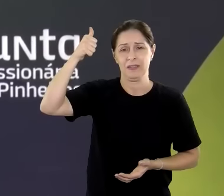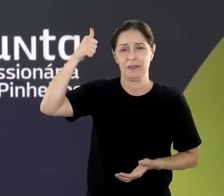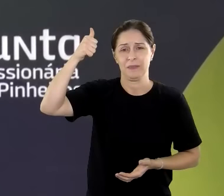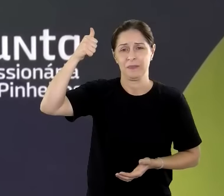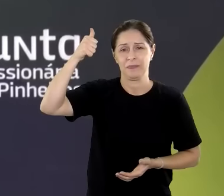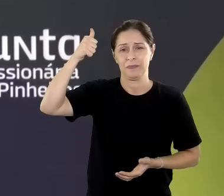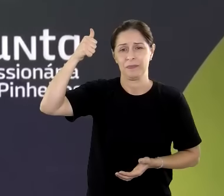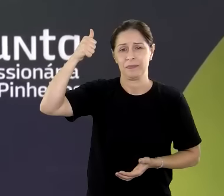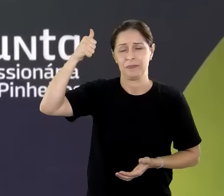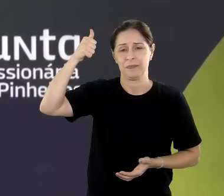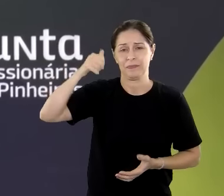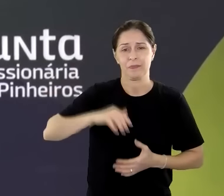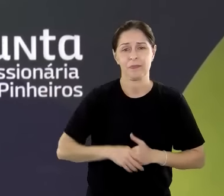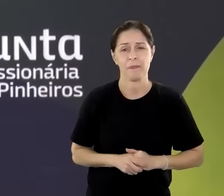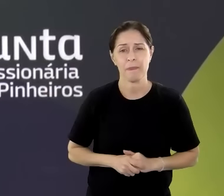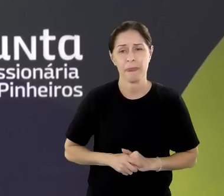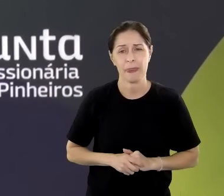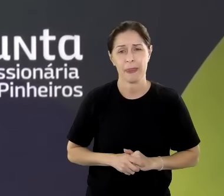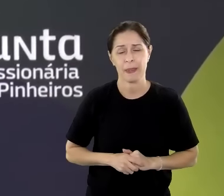seus bens materiais,